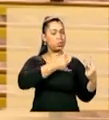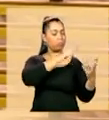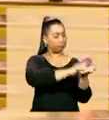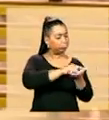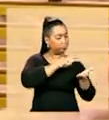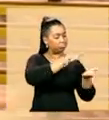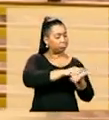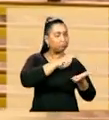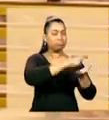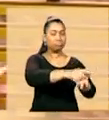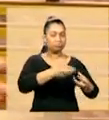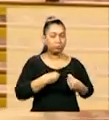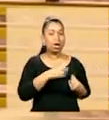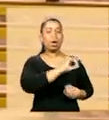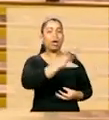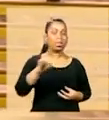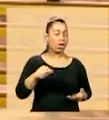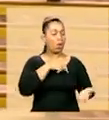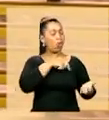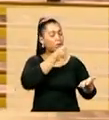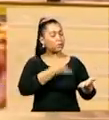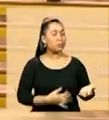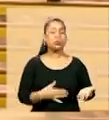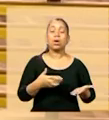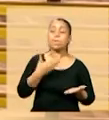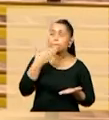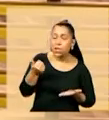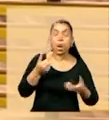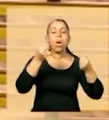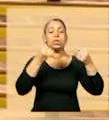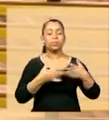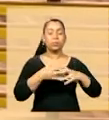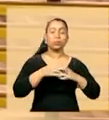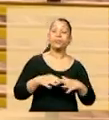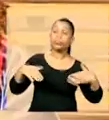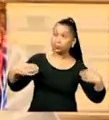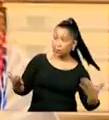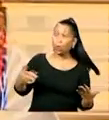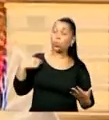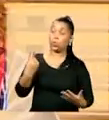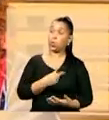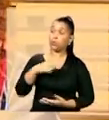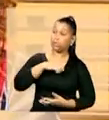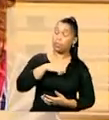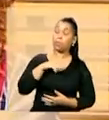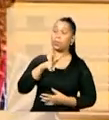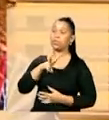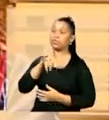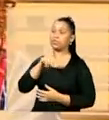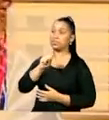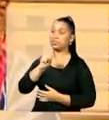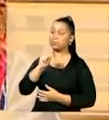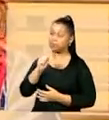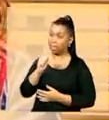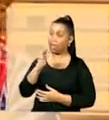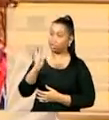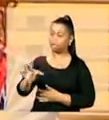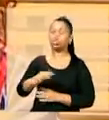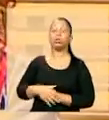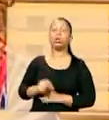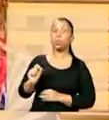vêm e do que cada uma trata. Explica melhor para a gente como é que funciona isso. Então, nós temos o VISAT, que